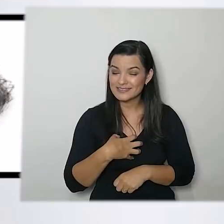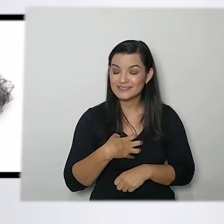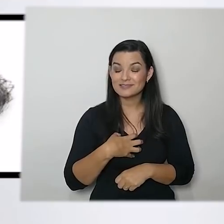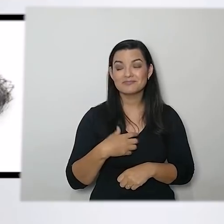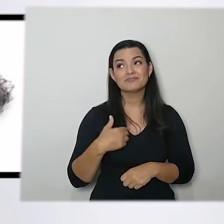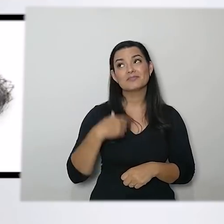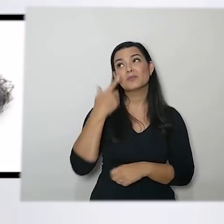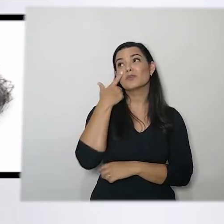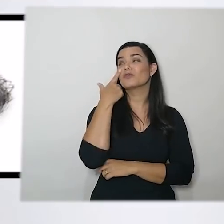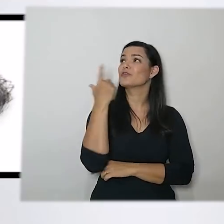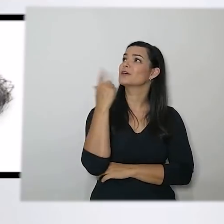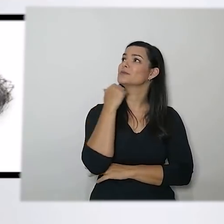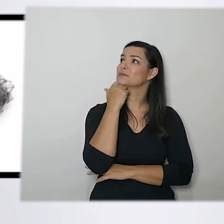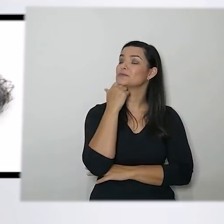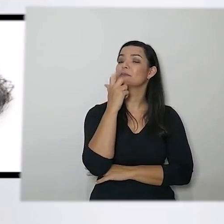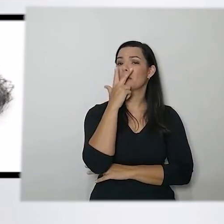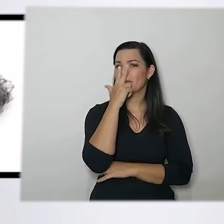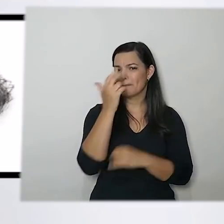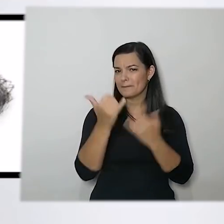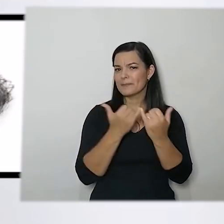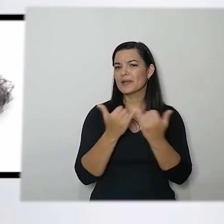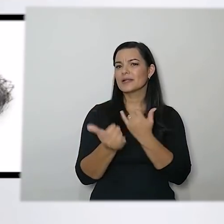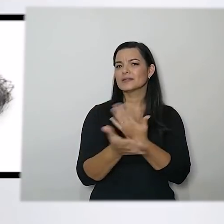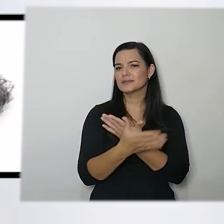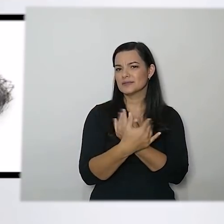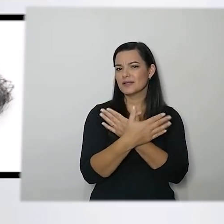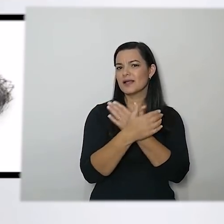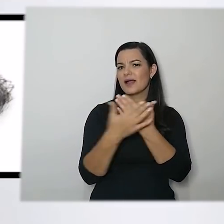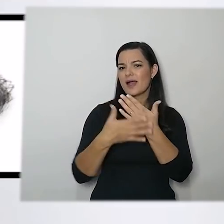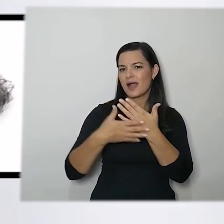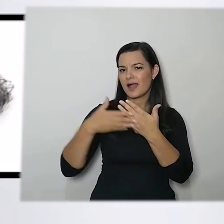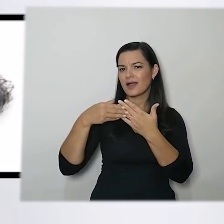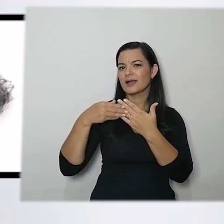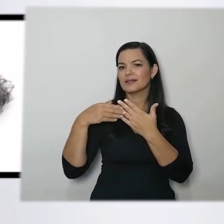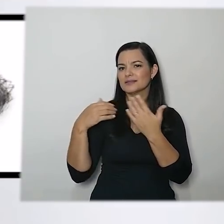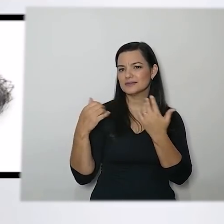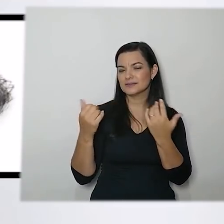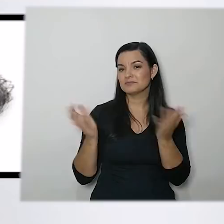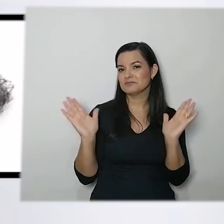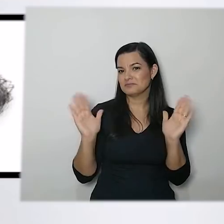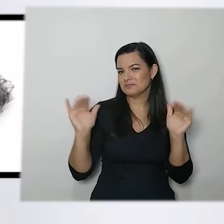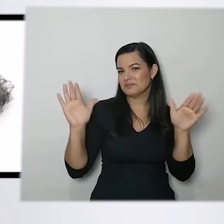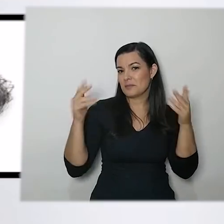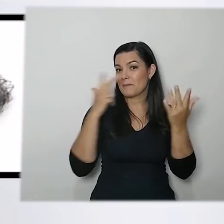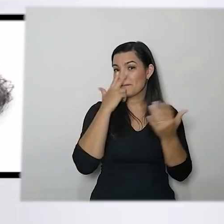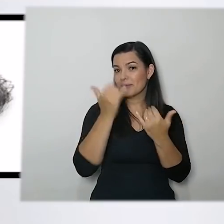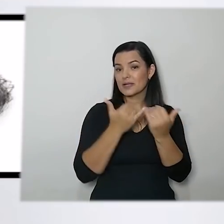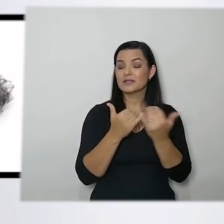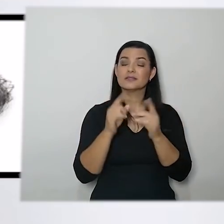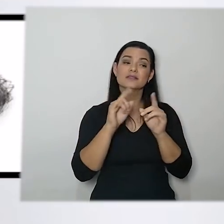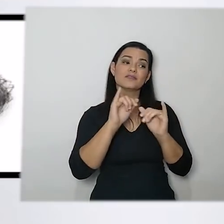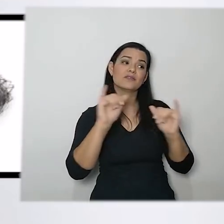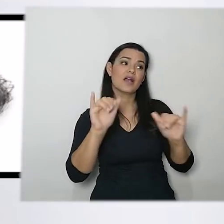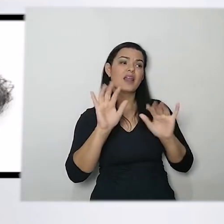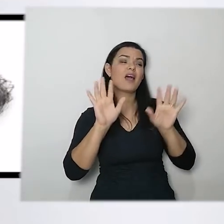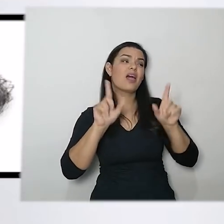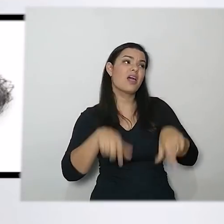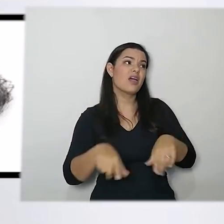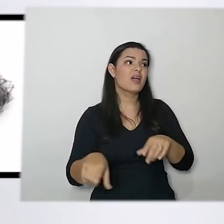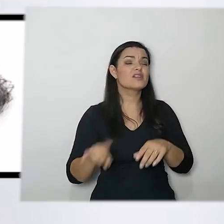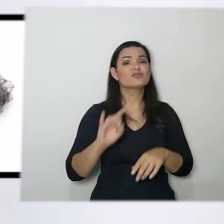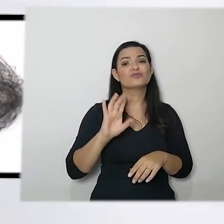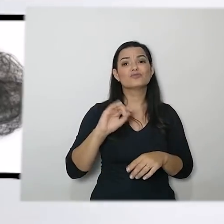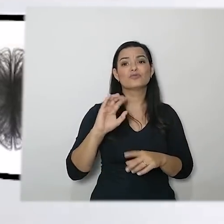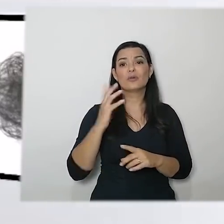Para mim, parecem asas de borboletas. Você vai falar, é mais um artista que pinta